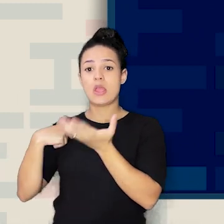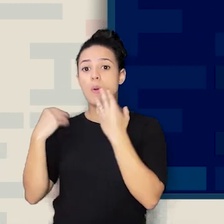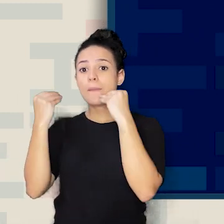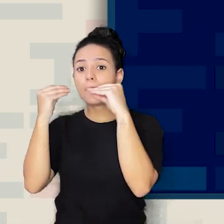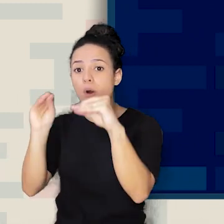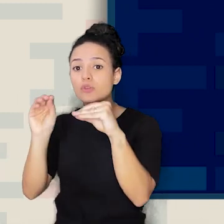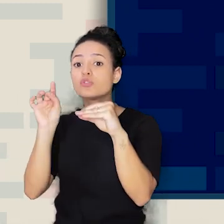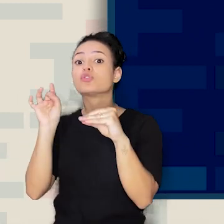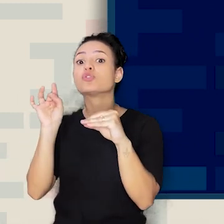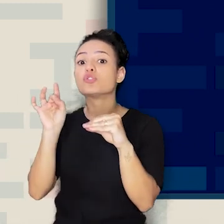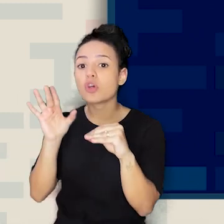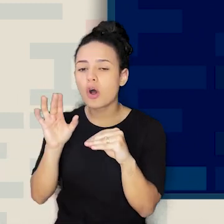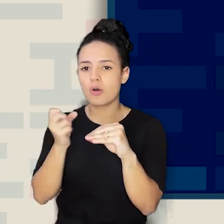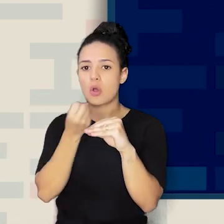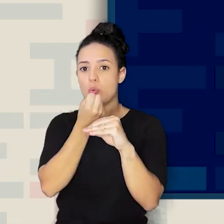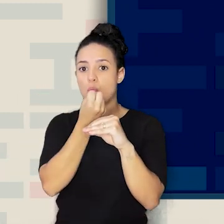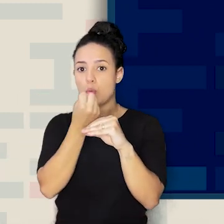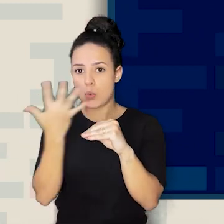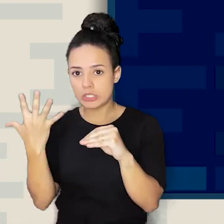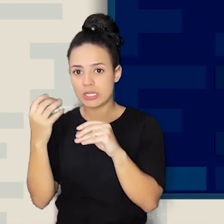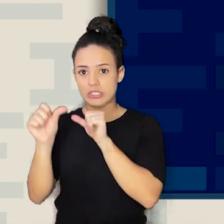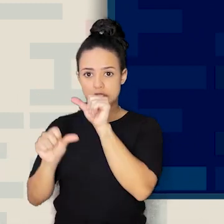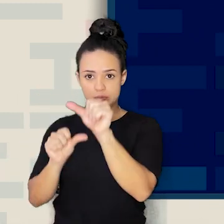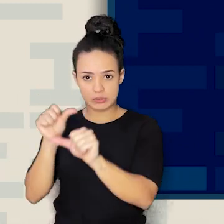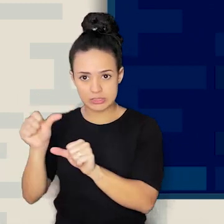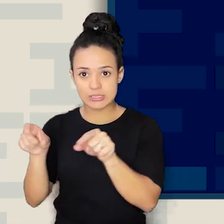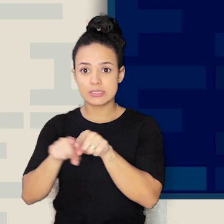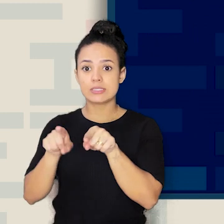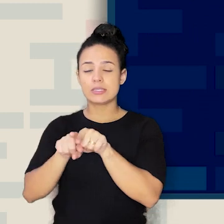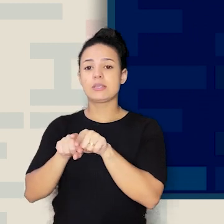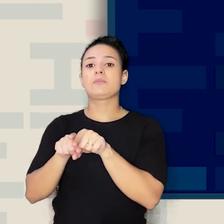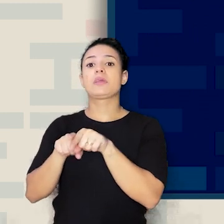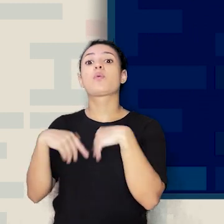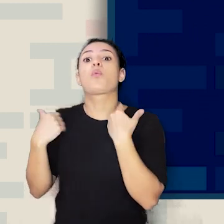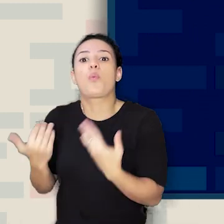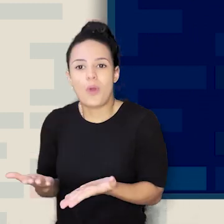a quantidade de alterações e as alterações, tá?